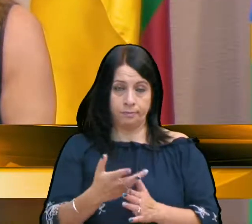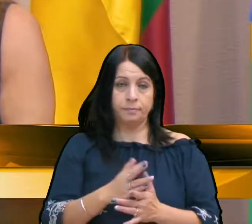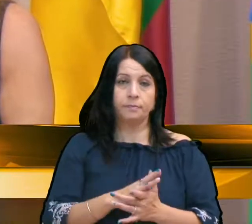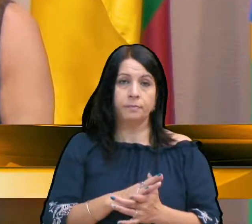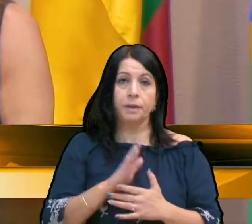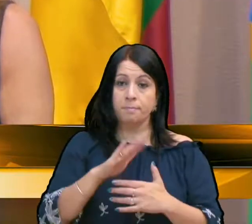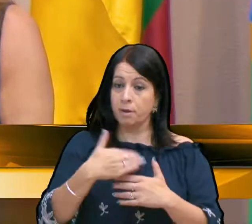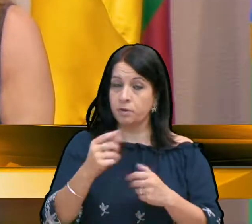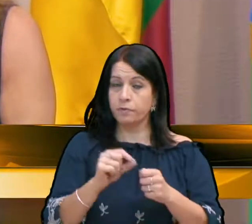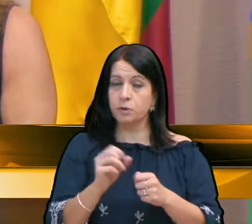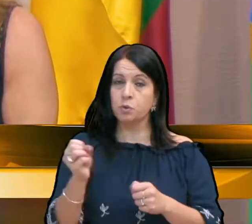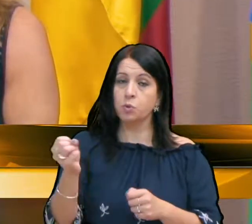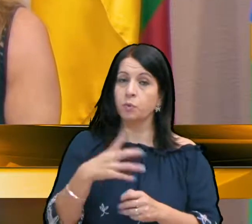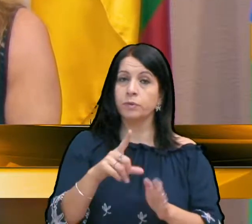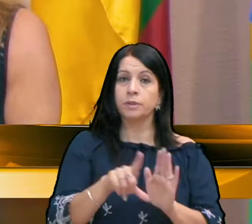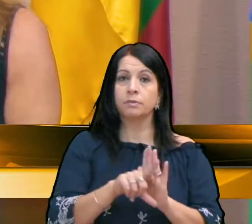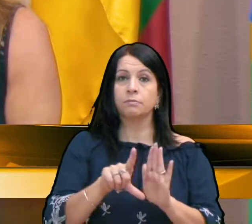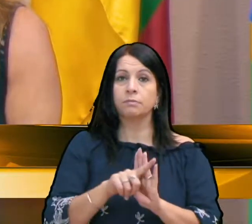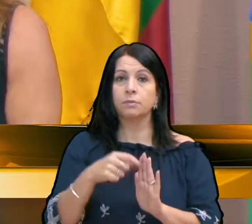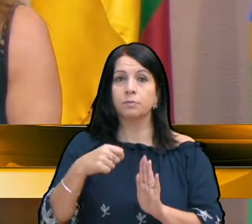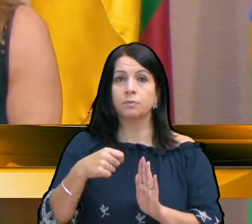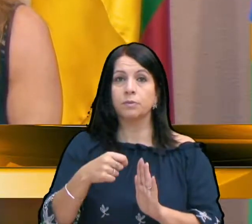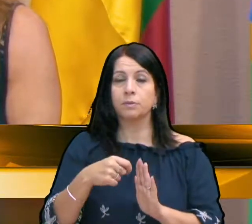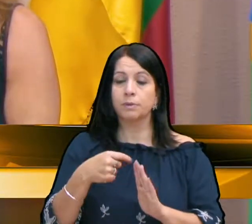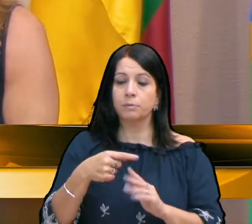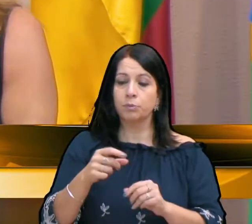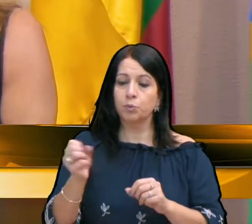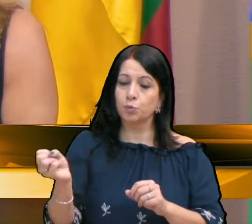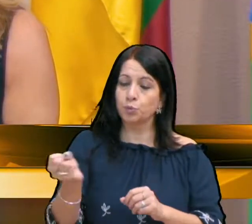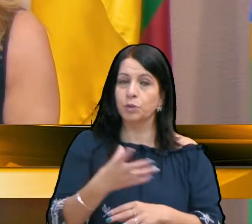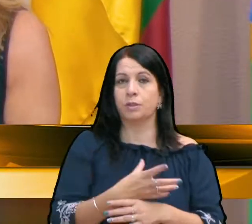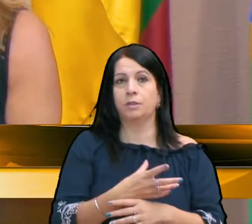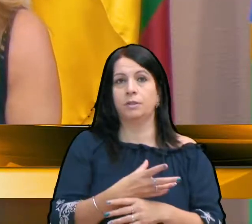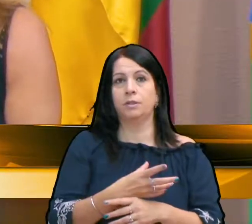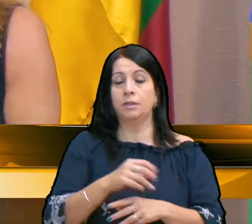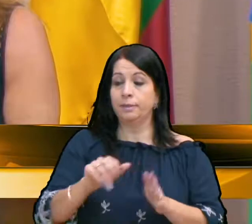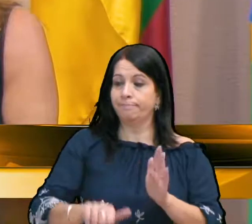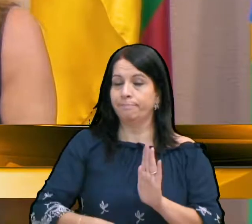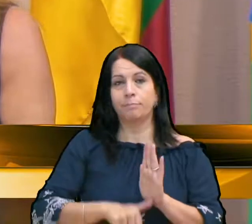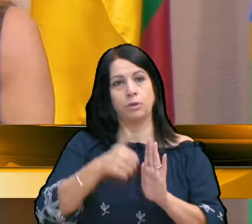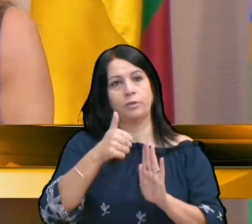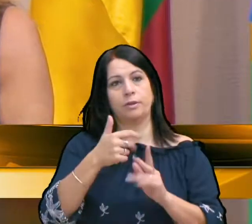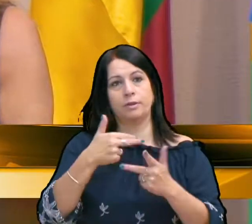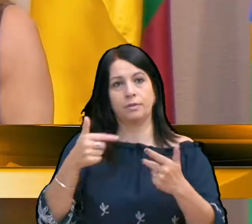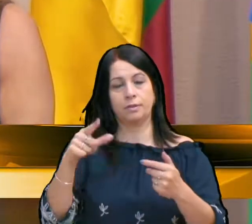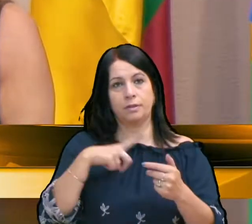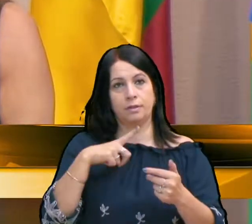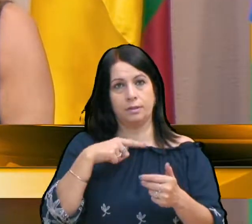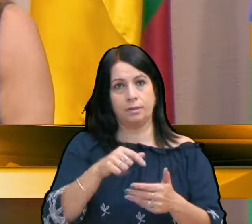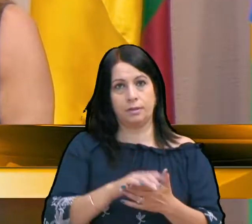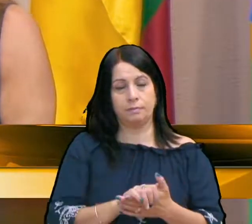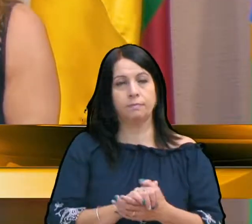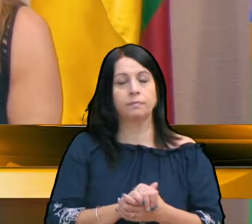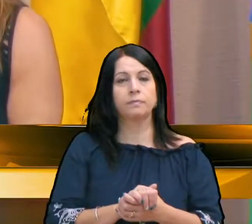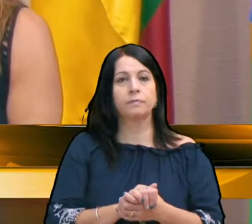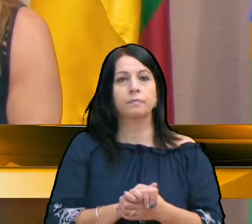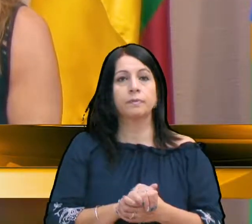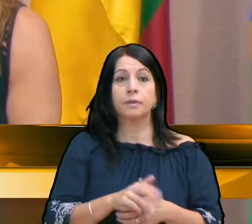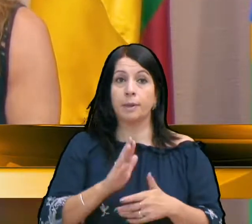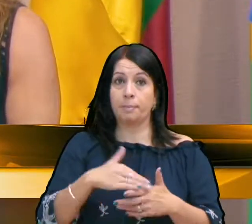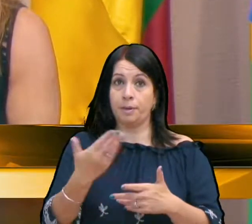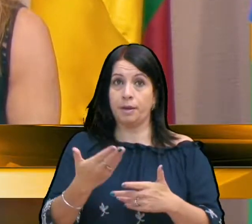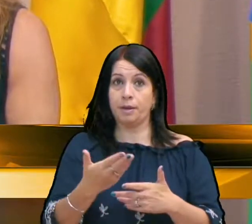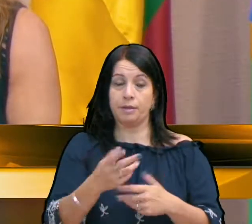1988, né? Mais do que fazer novas leis, nós precisamos atualizar e aprimorar as existentes, né? Além